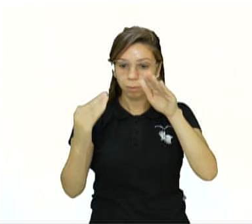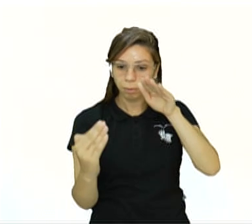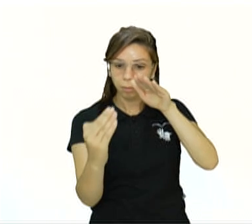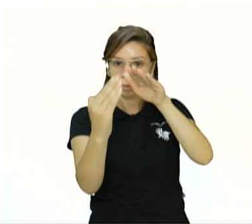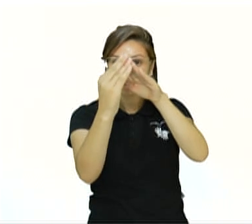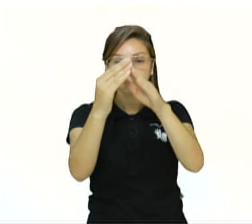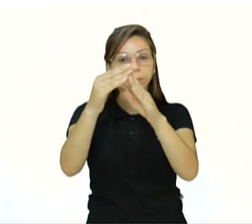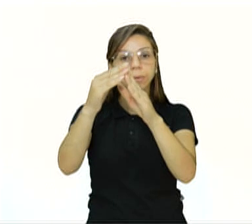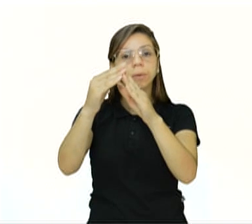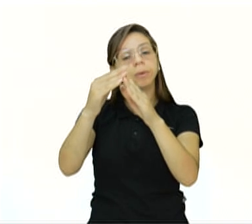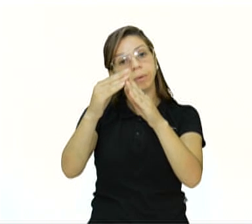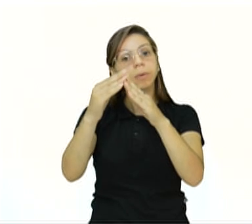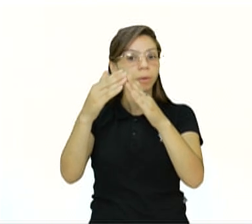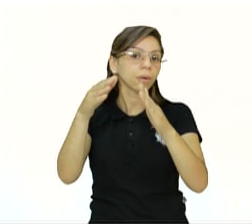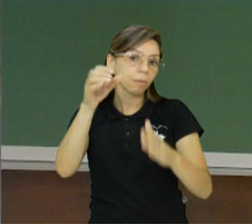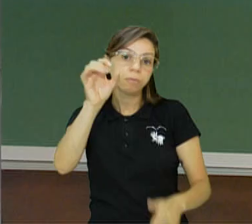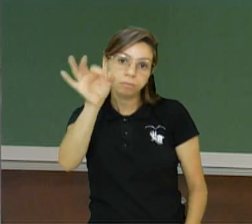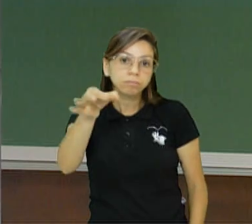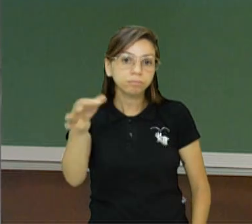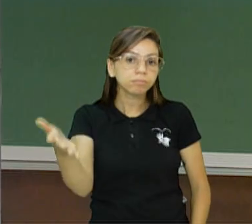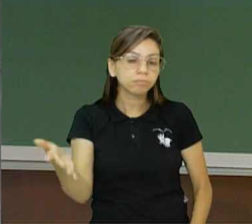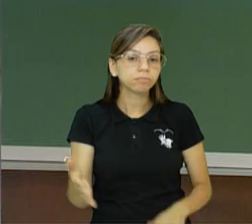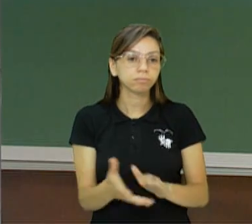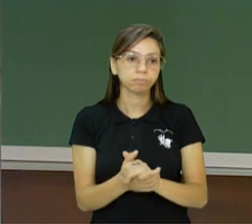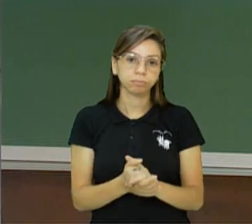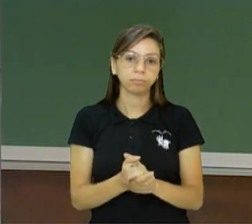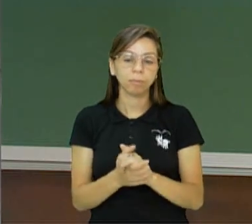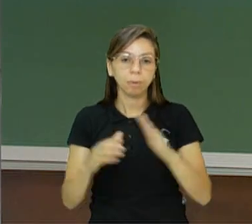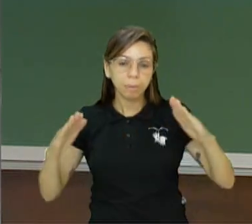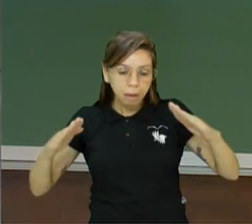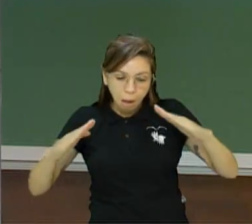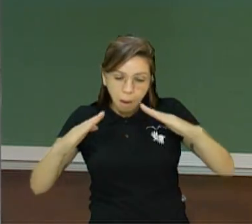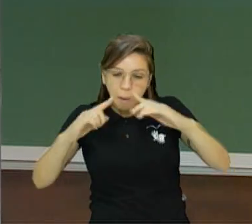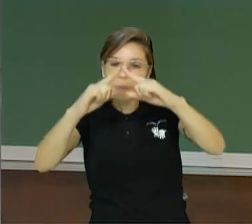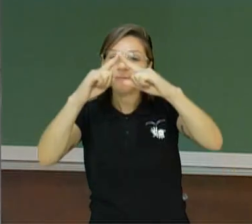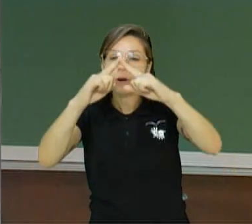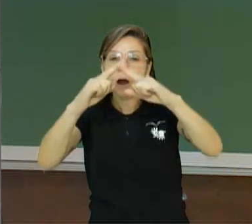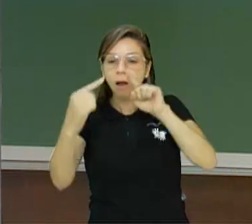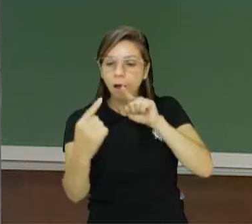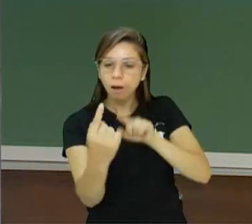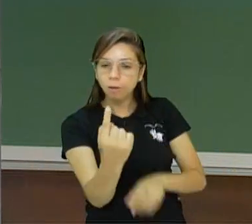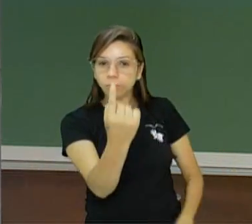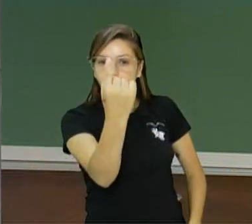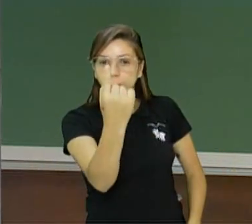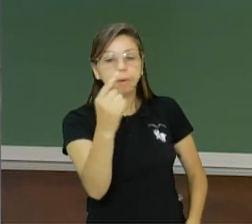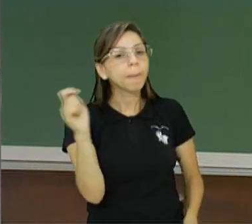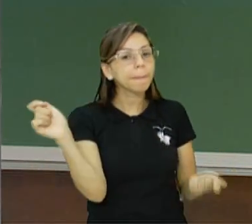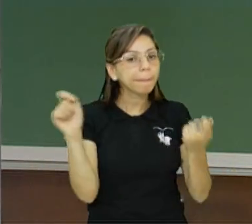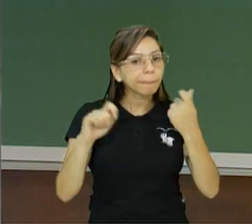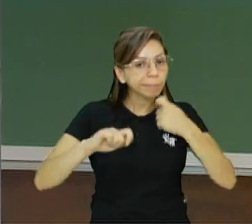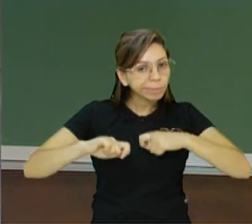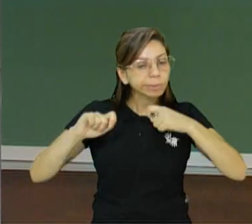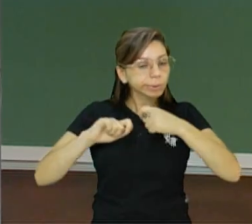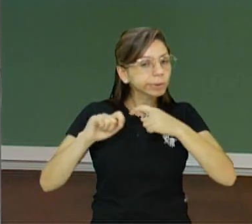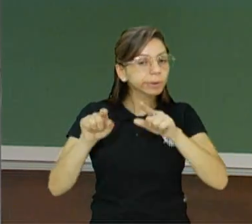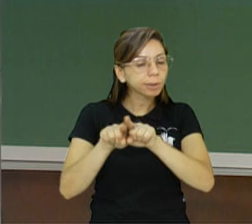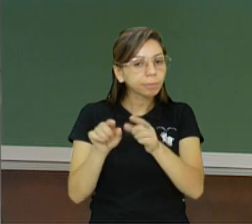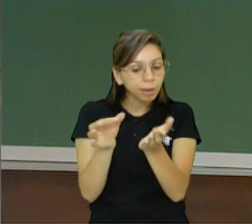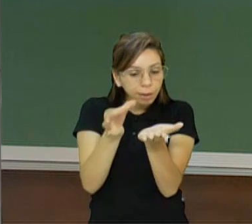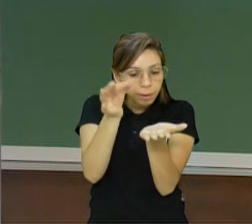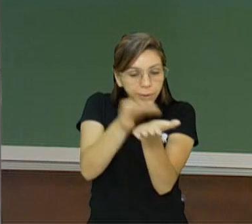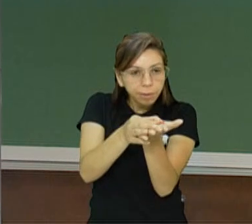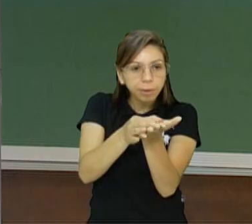isso? É isso que nós vamos fazer. Para nós juntar essas pontinhas ali, nós vamos precisar de uma jujuba.